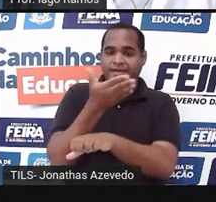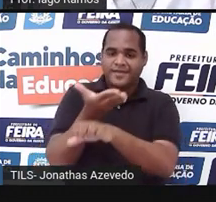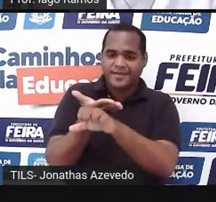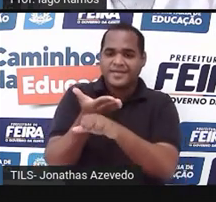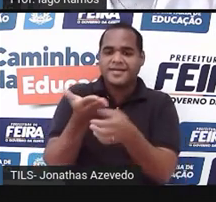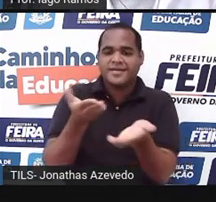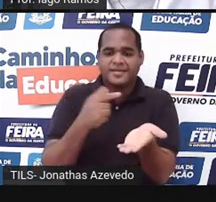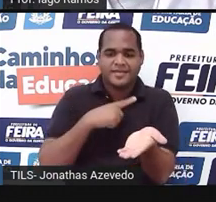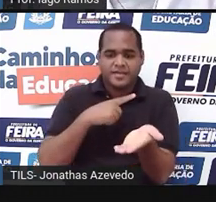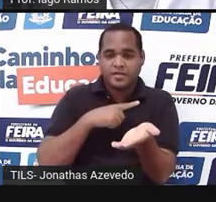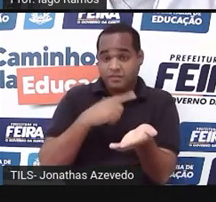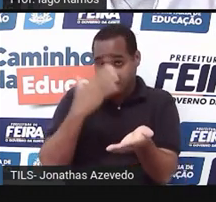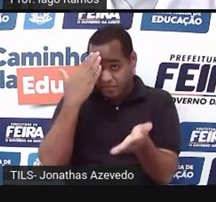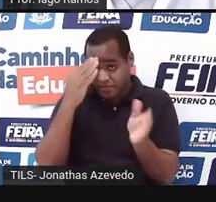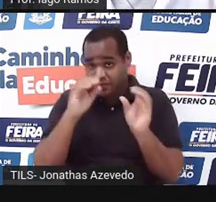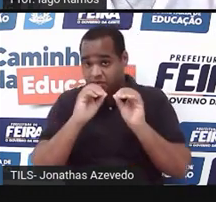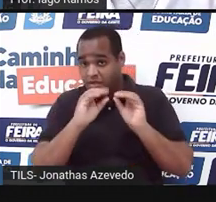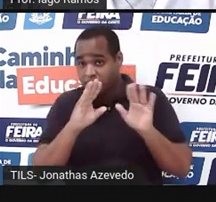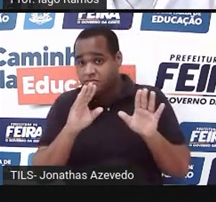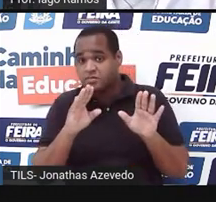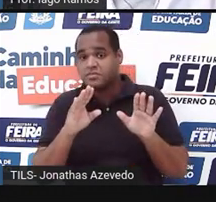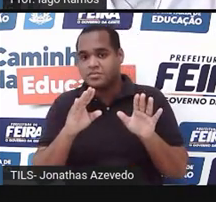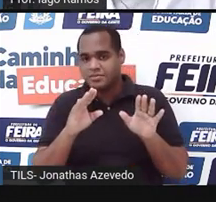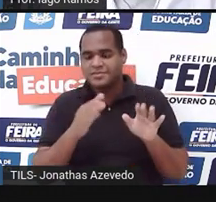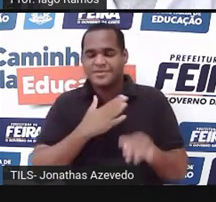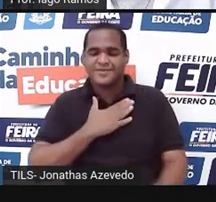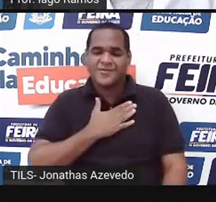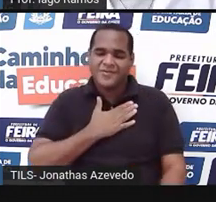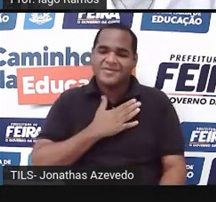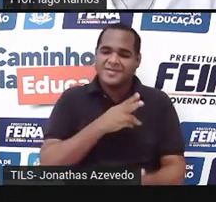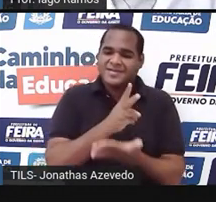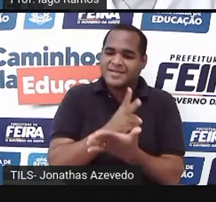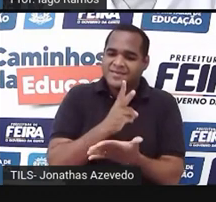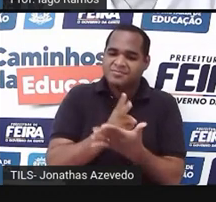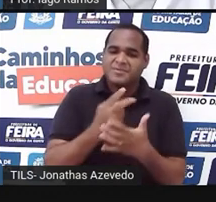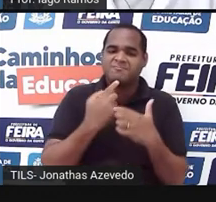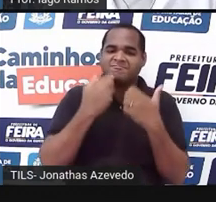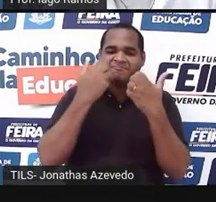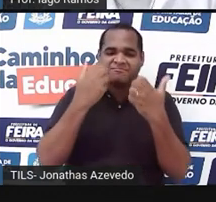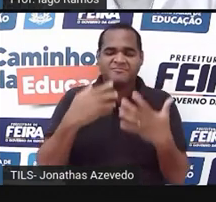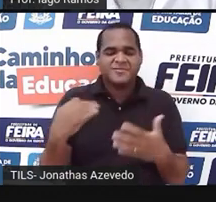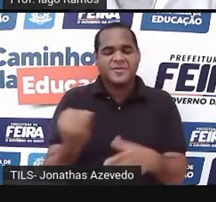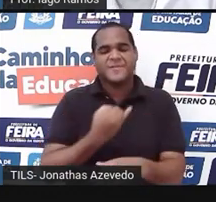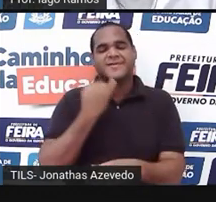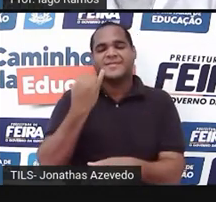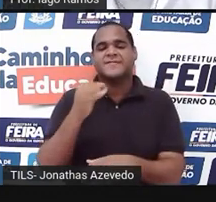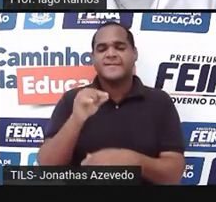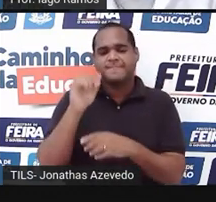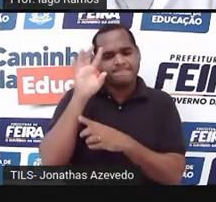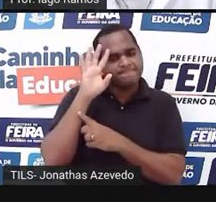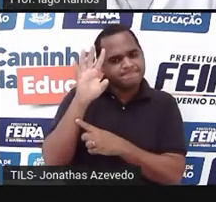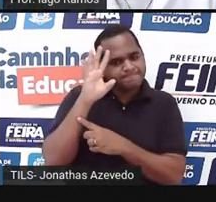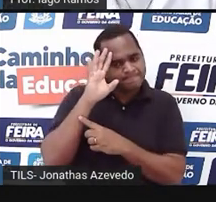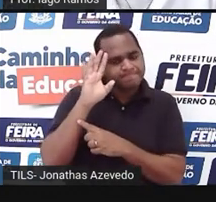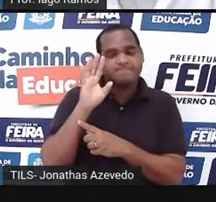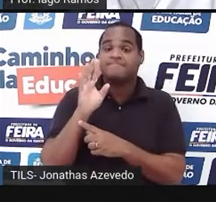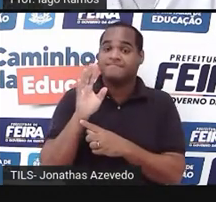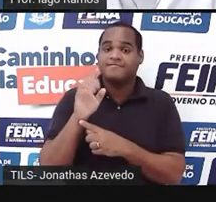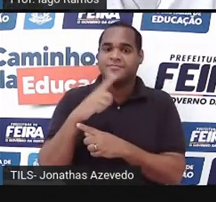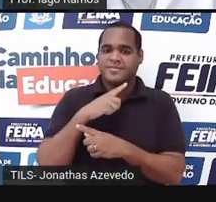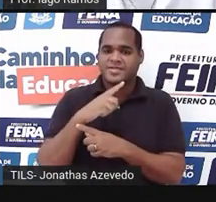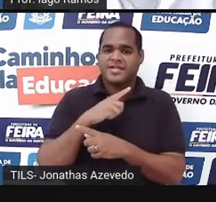o quanto você entendeu né eu gosto sempre de trazer esse momento de avaliação Para que você pense tá